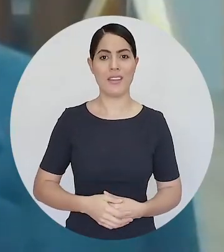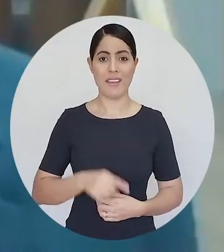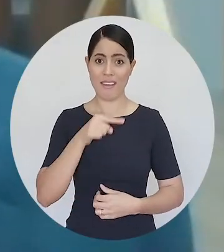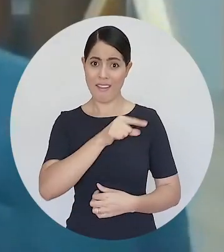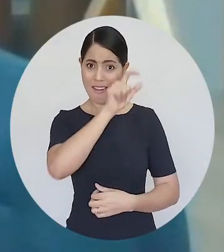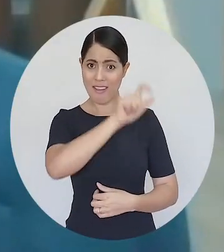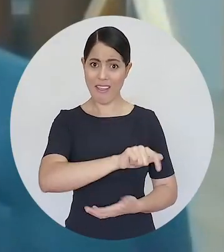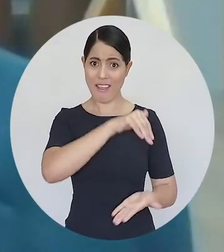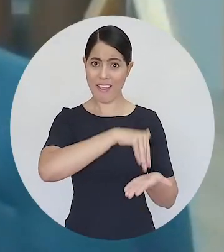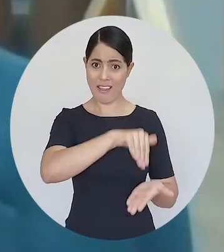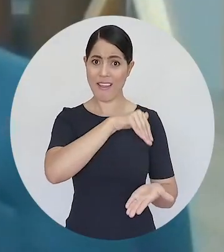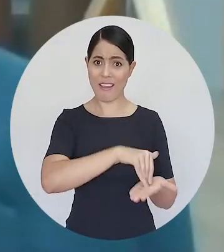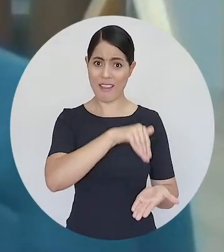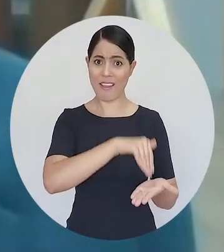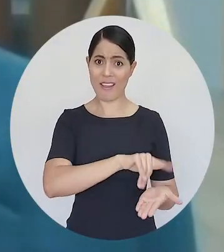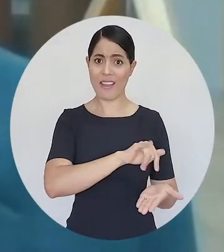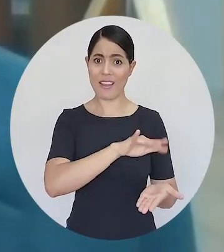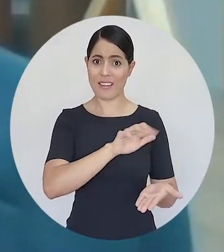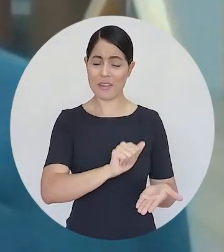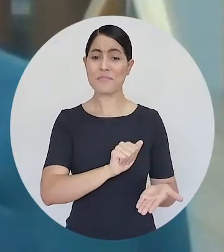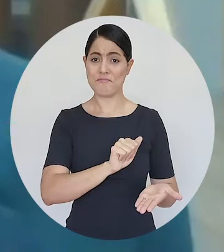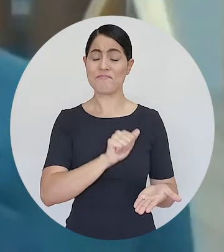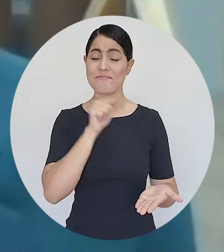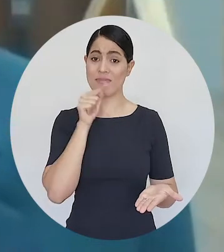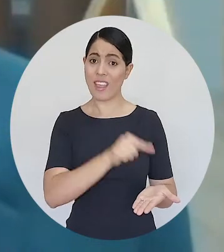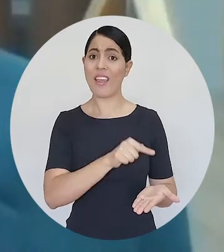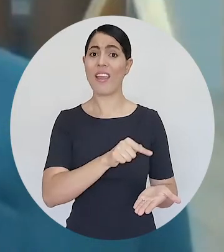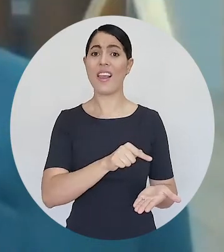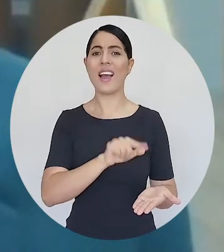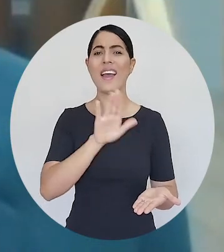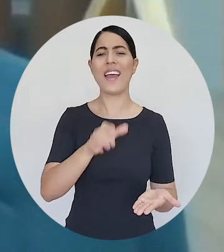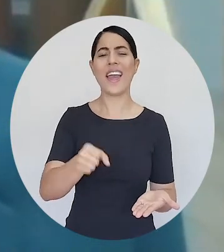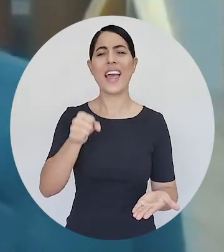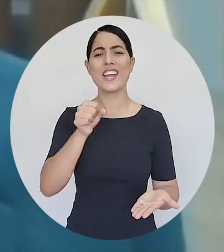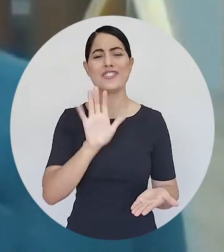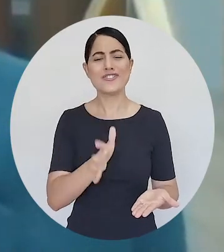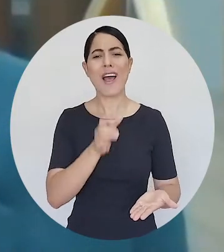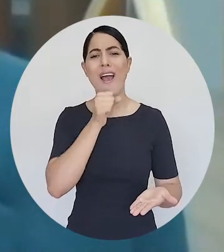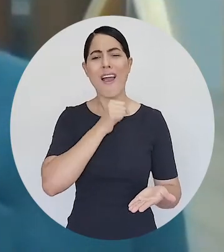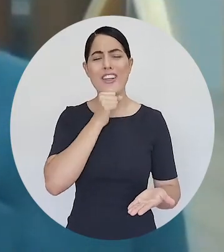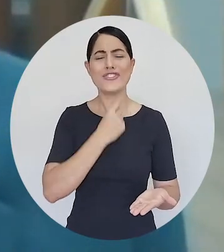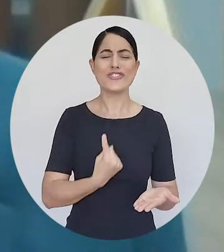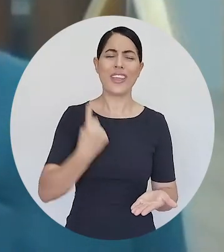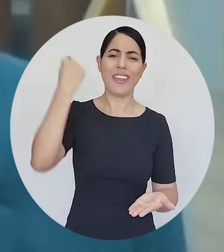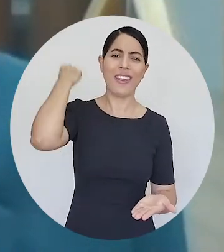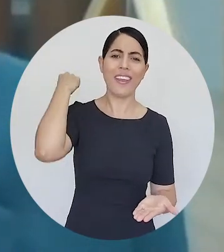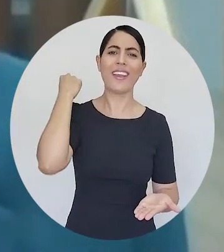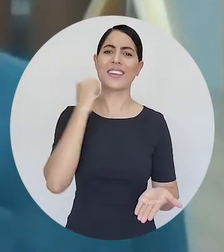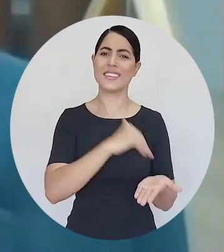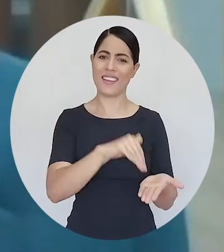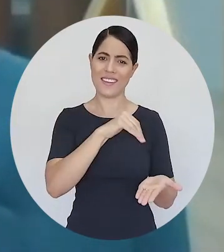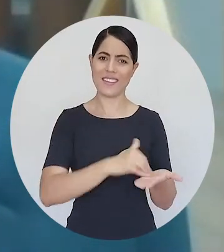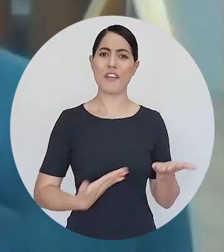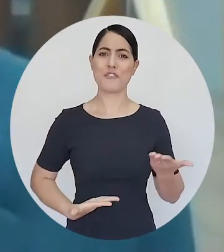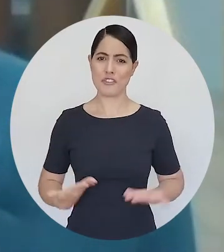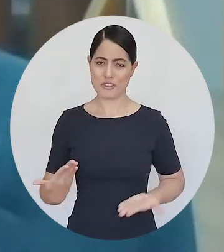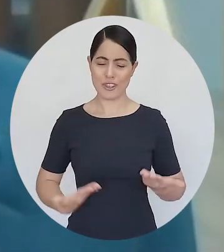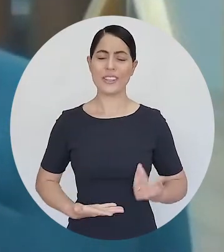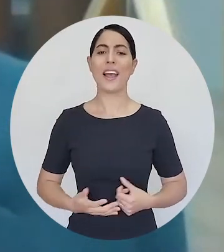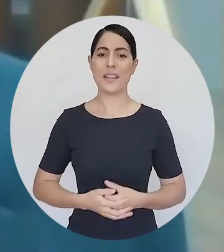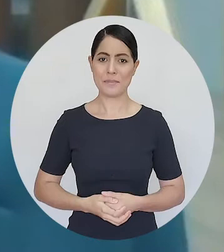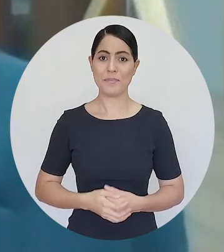era a mais antiga funcionária da OAB, secretária do presidente do Conselho Federal da Ordem dos Advogados do